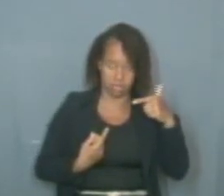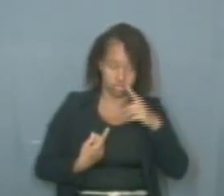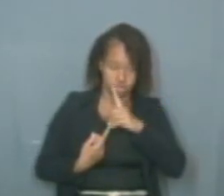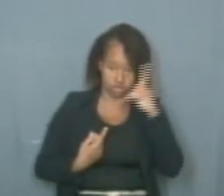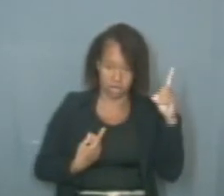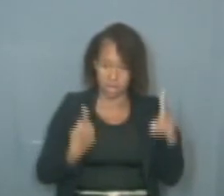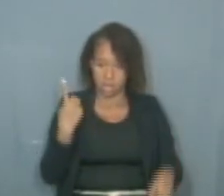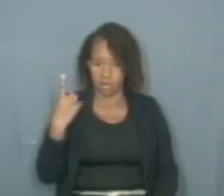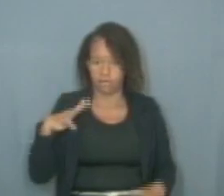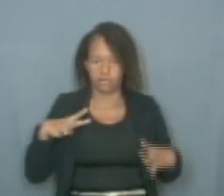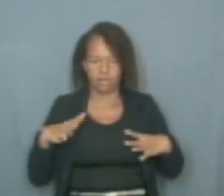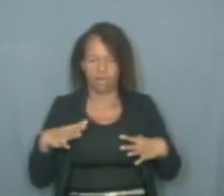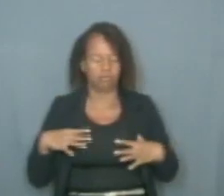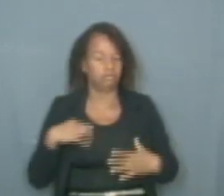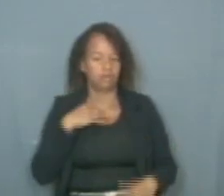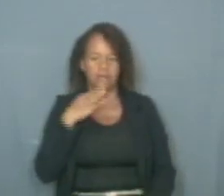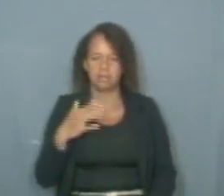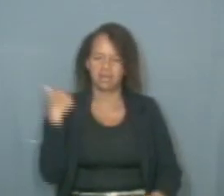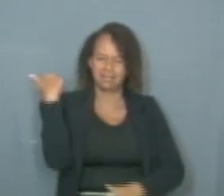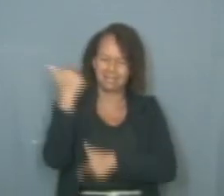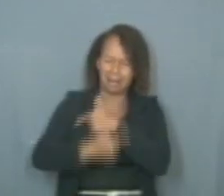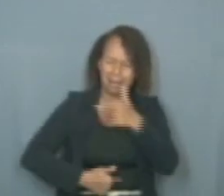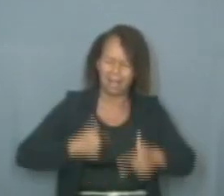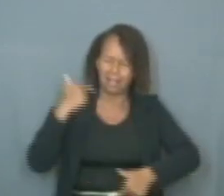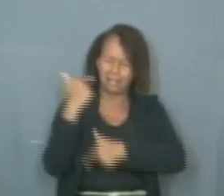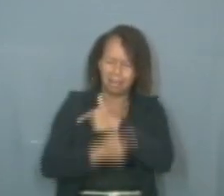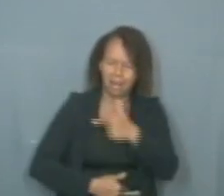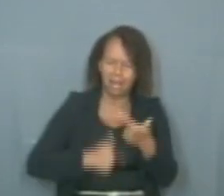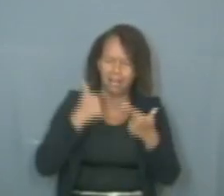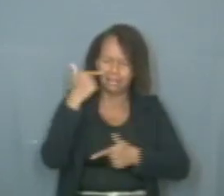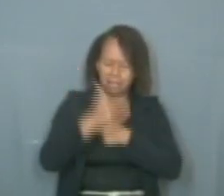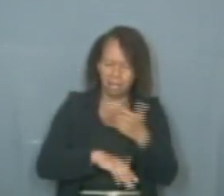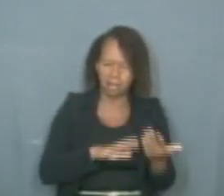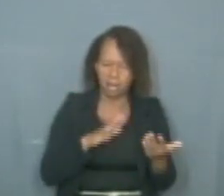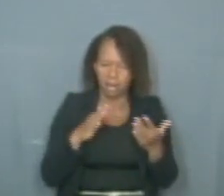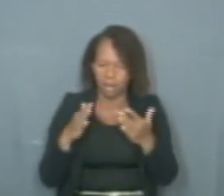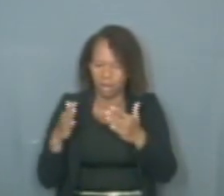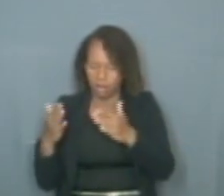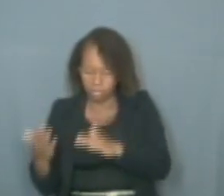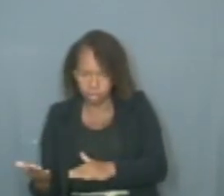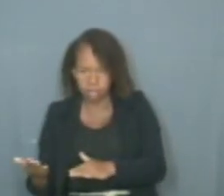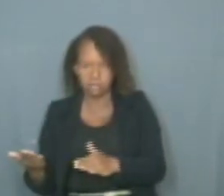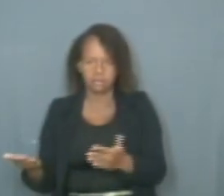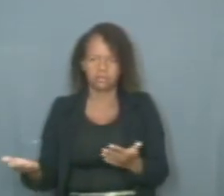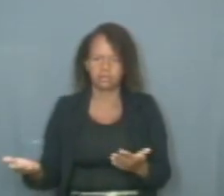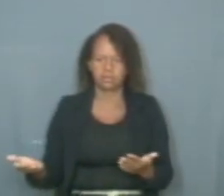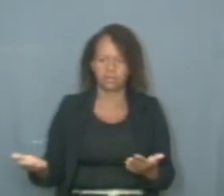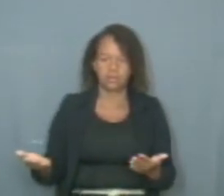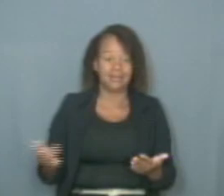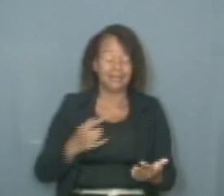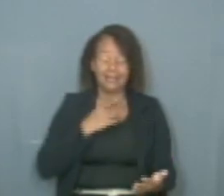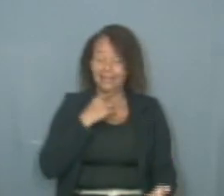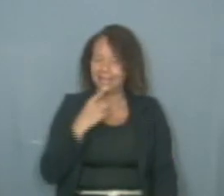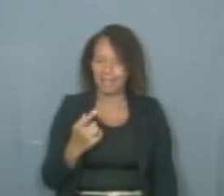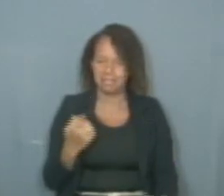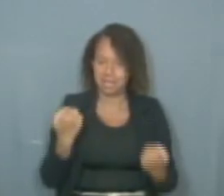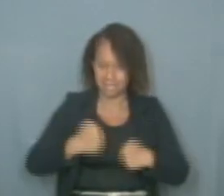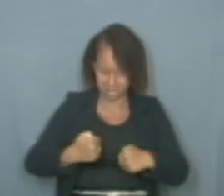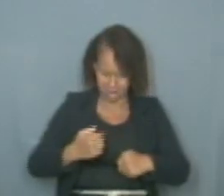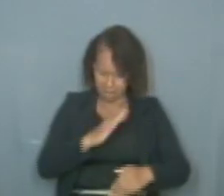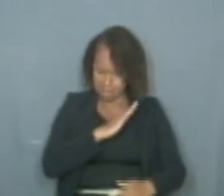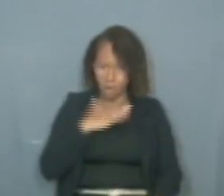Ninguém merece morrer de tanto trabalhar, ninguém merece morrer de